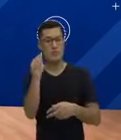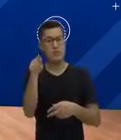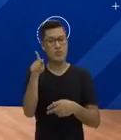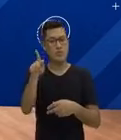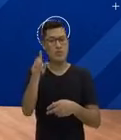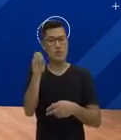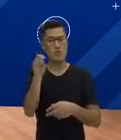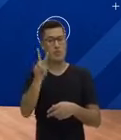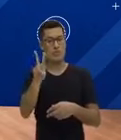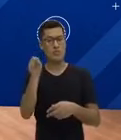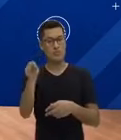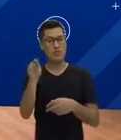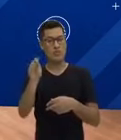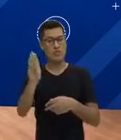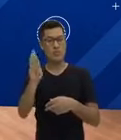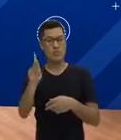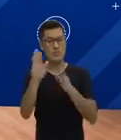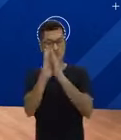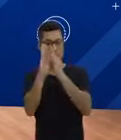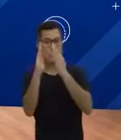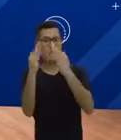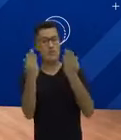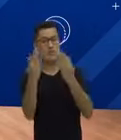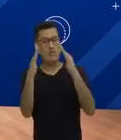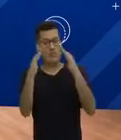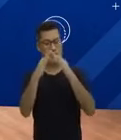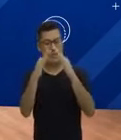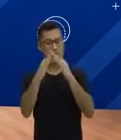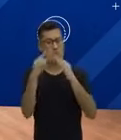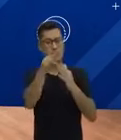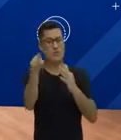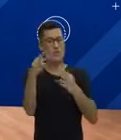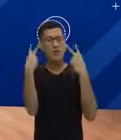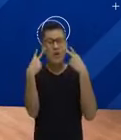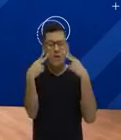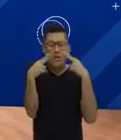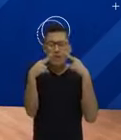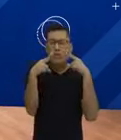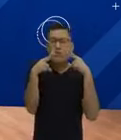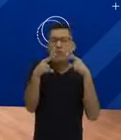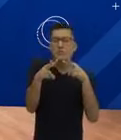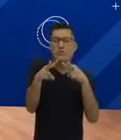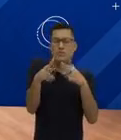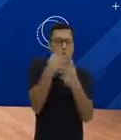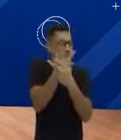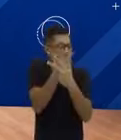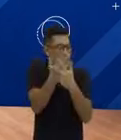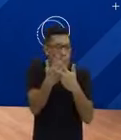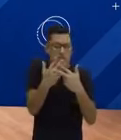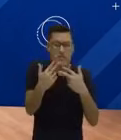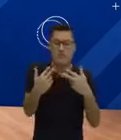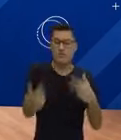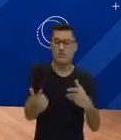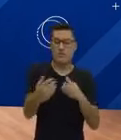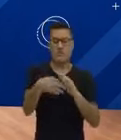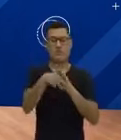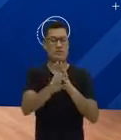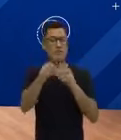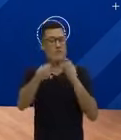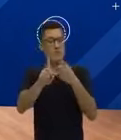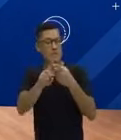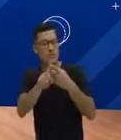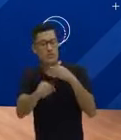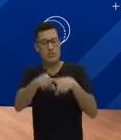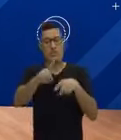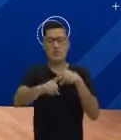www.seduc.pa.gov.br, você abre uma aba de para casa e você vai ter acesso a uma gama de material para que você possa, então,